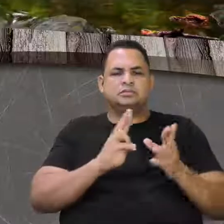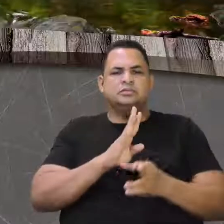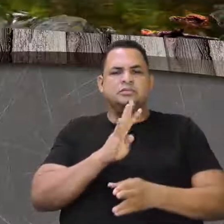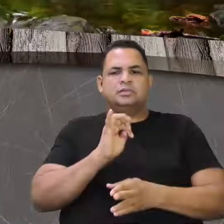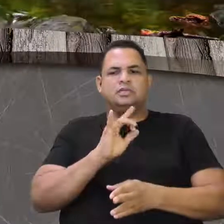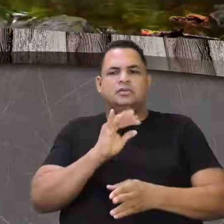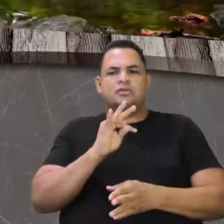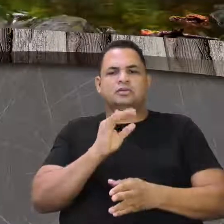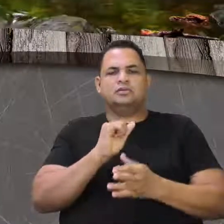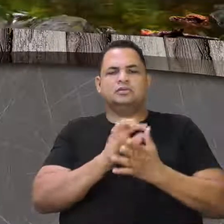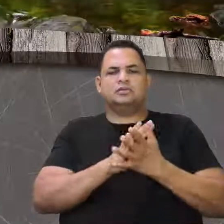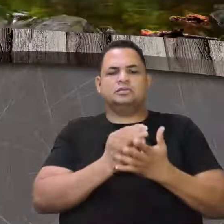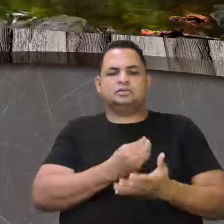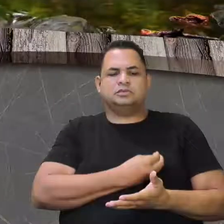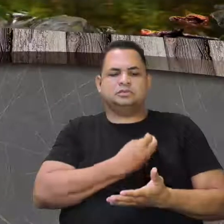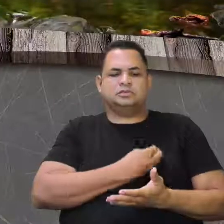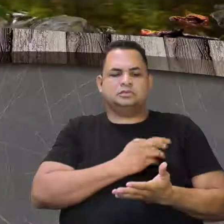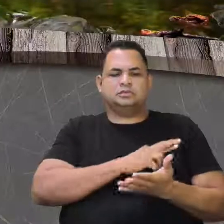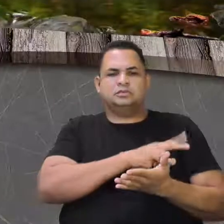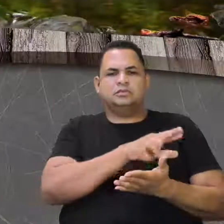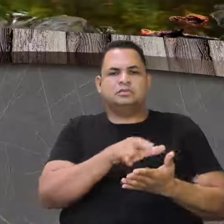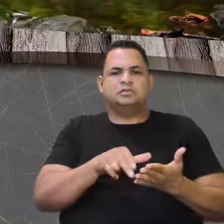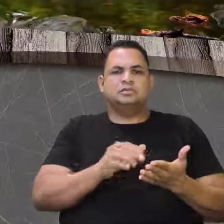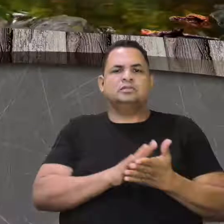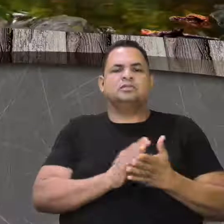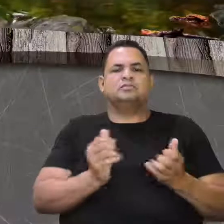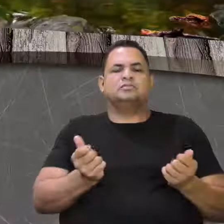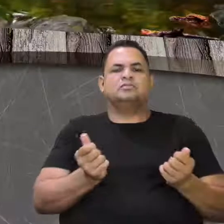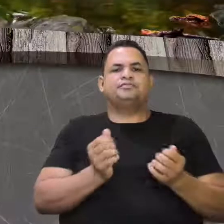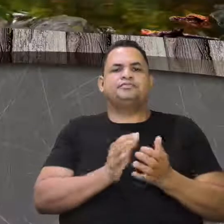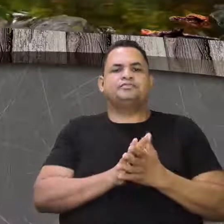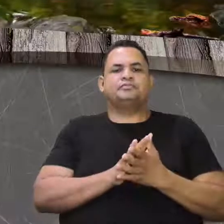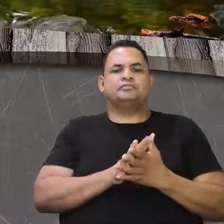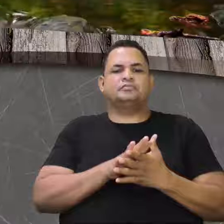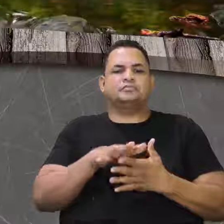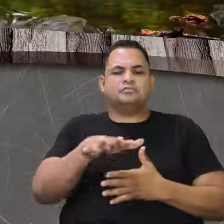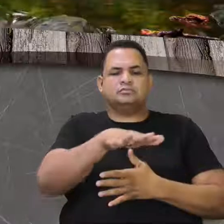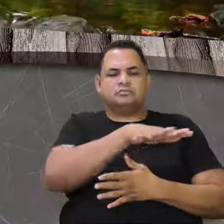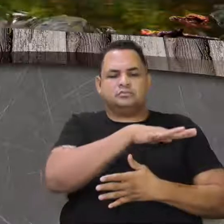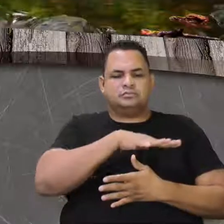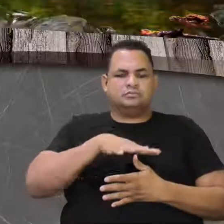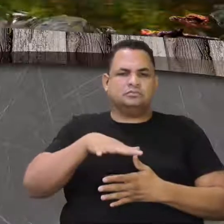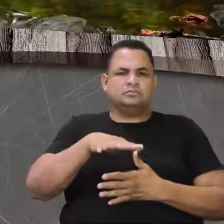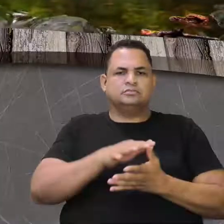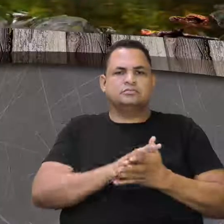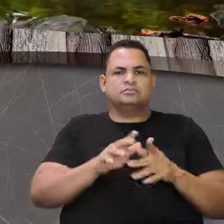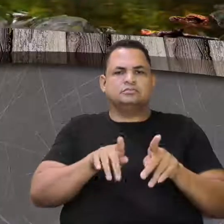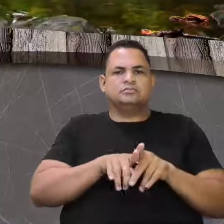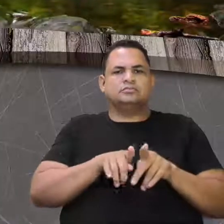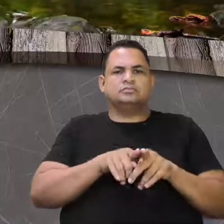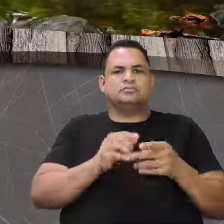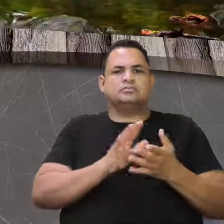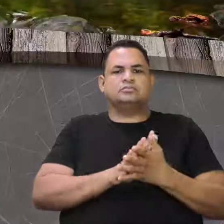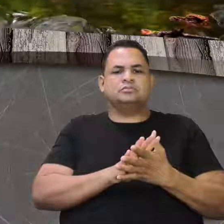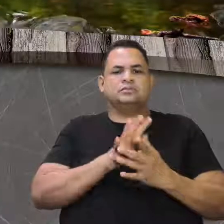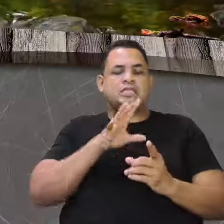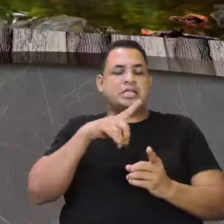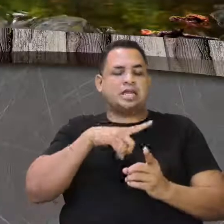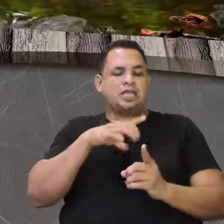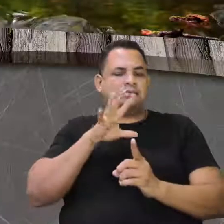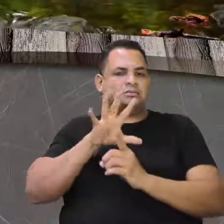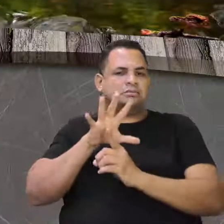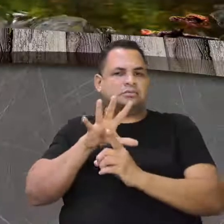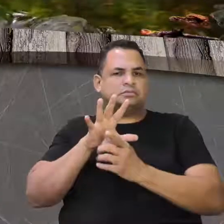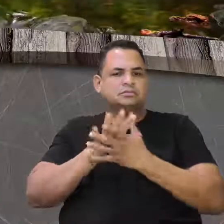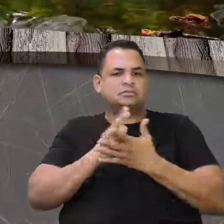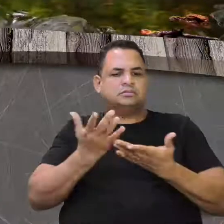biota, desses seres vivos, com os meios que também estão recebendo essa influência,